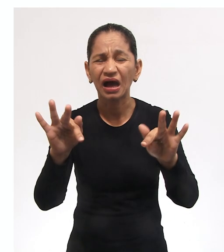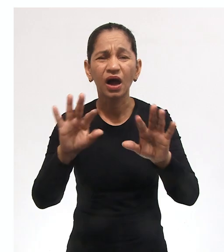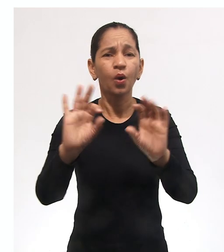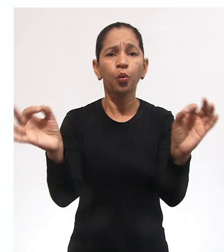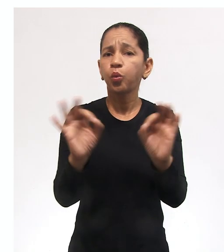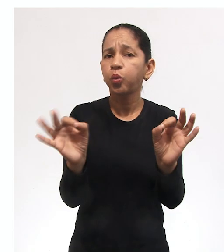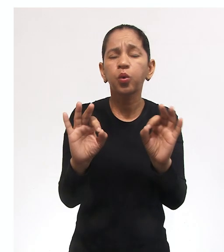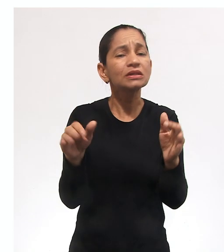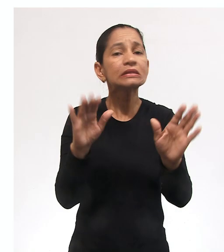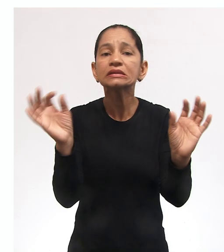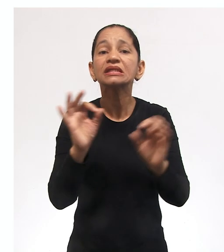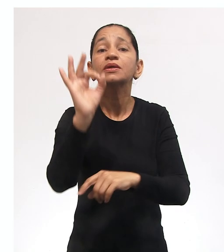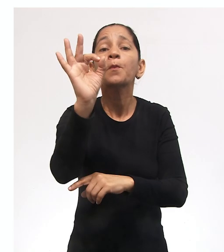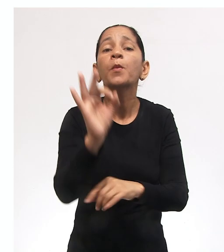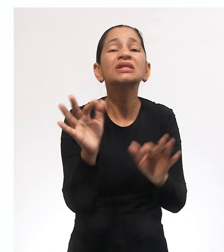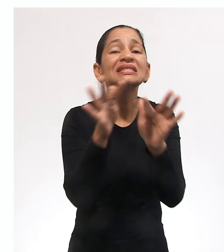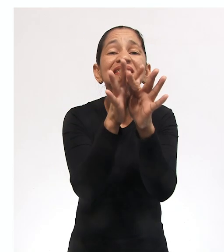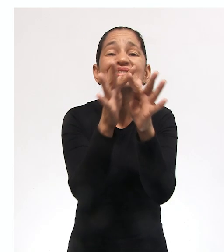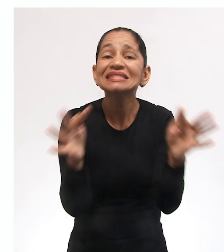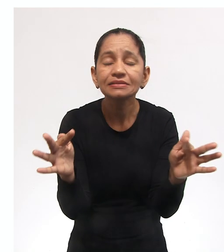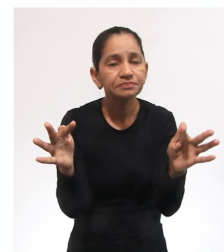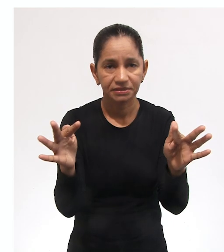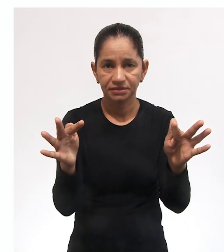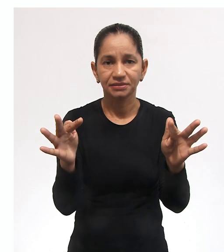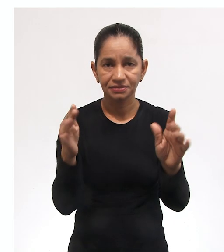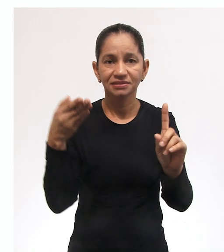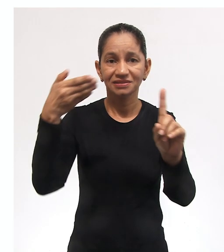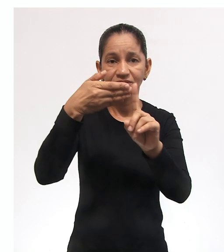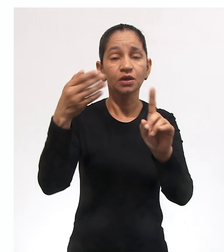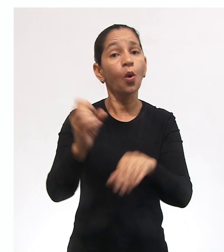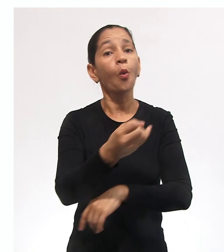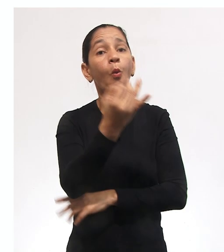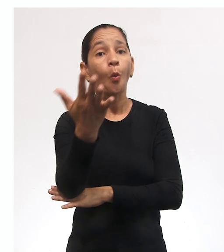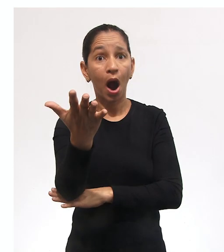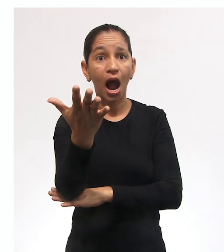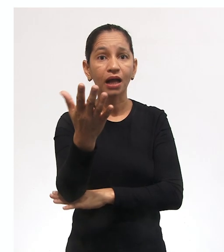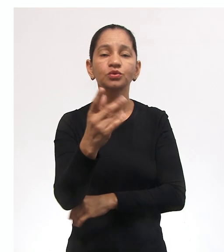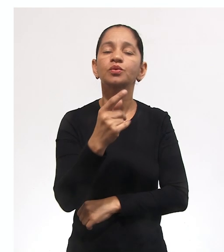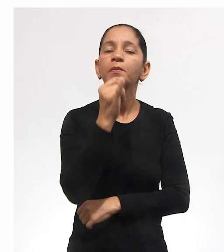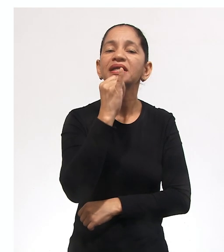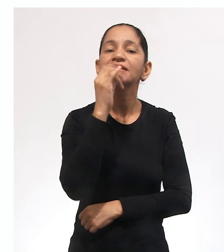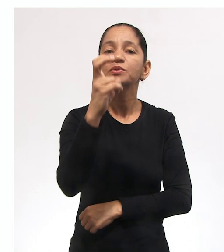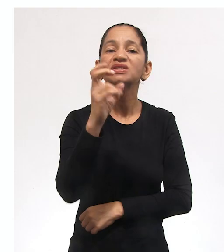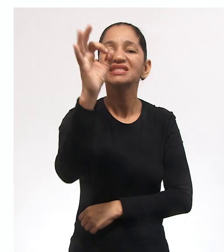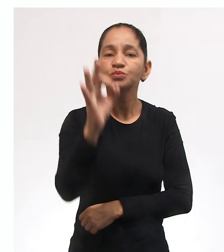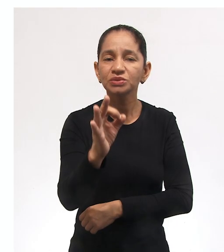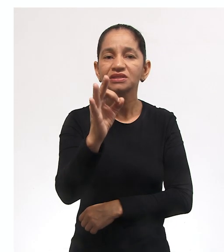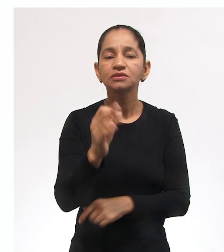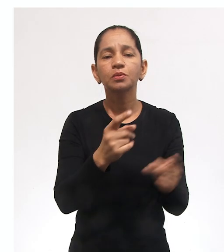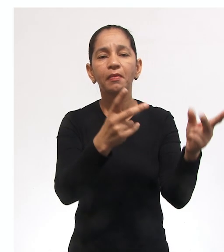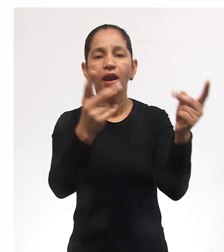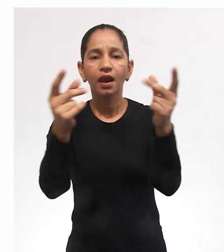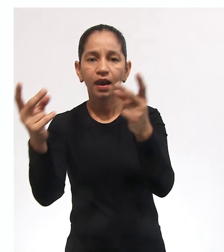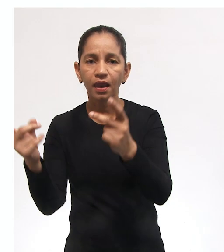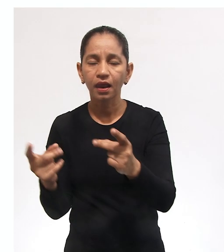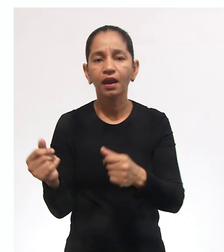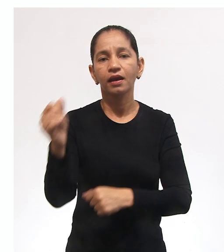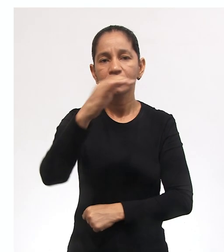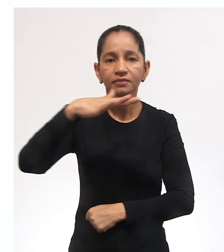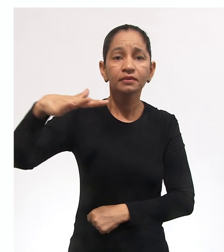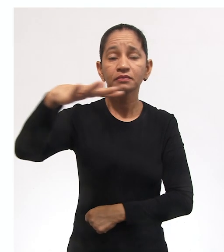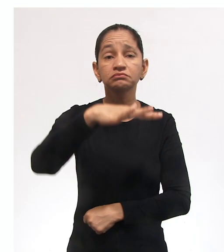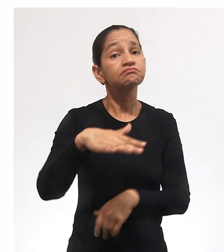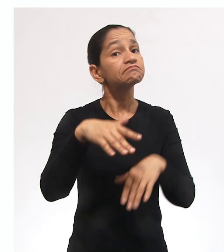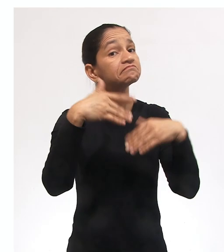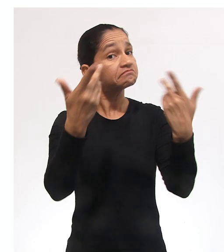valor final, o valor somado, o valor descontado. Ele quer simplesmente saber quanto que representa, né? Esses 5% de comissão, quanto que